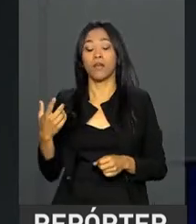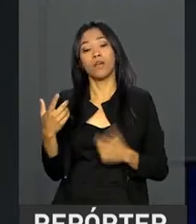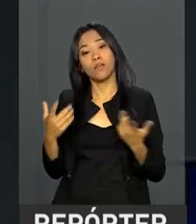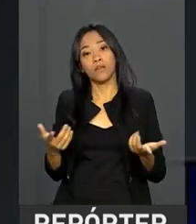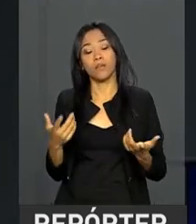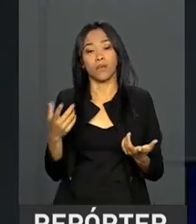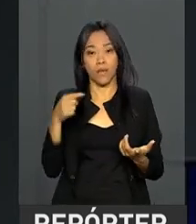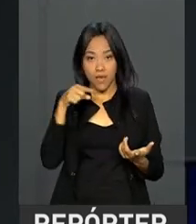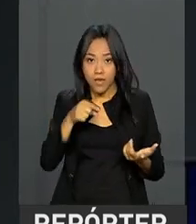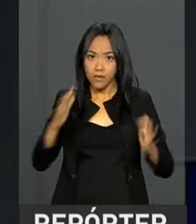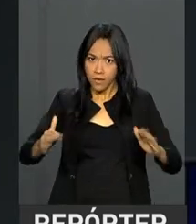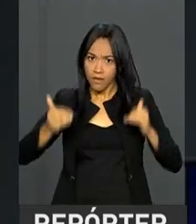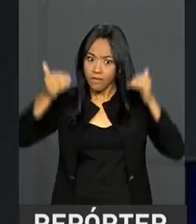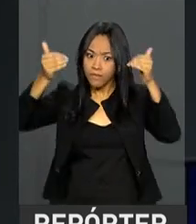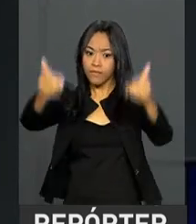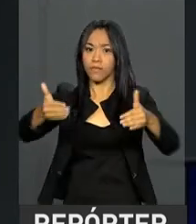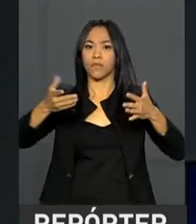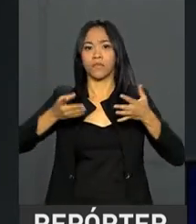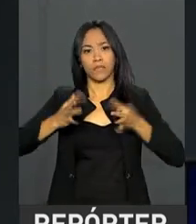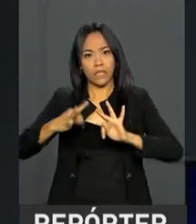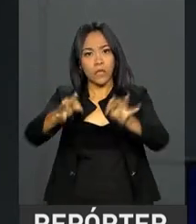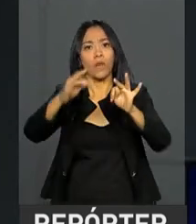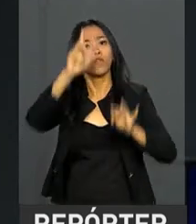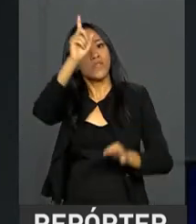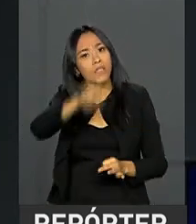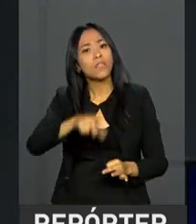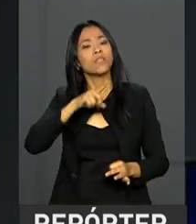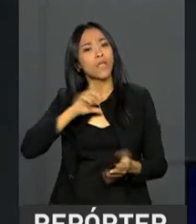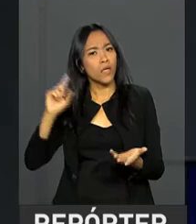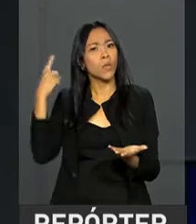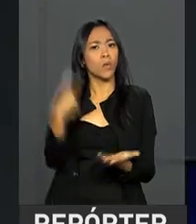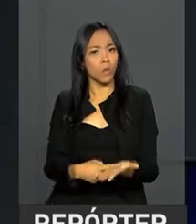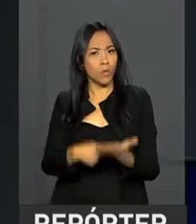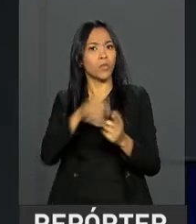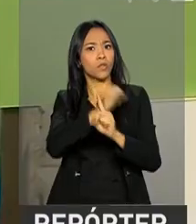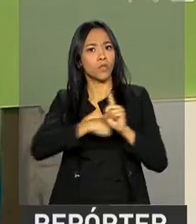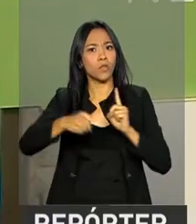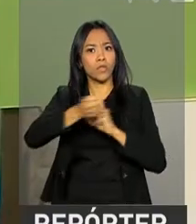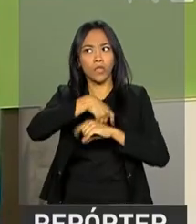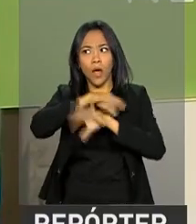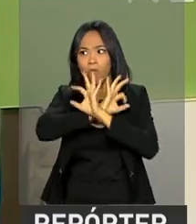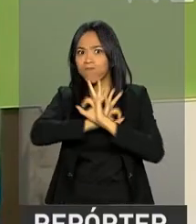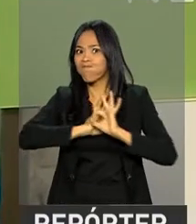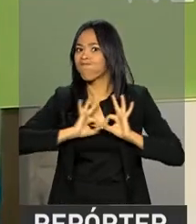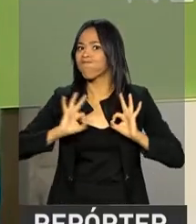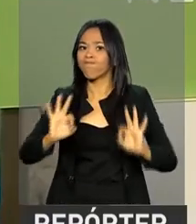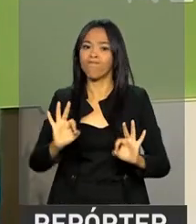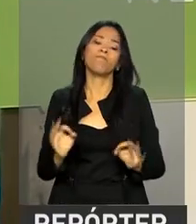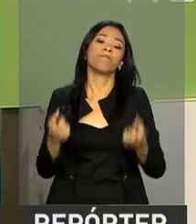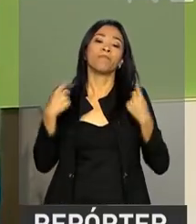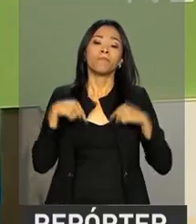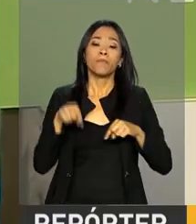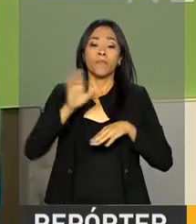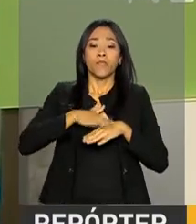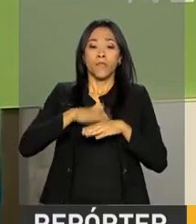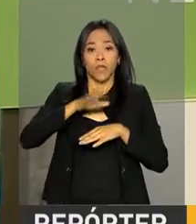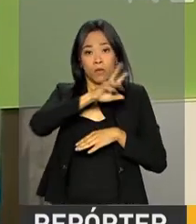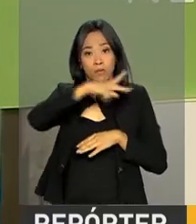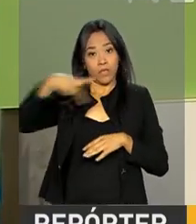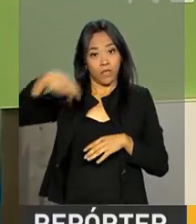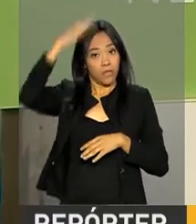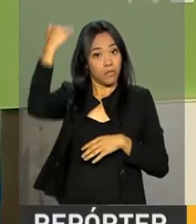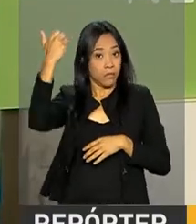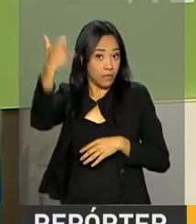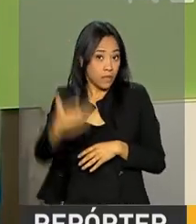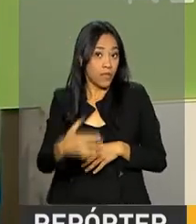este avanço tecnológico uma função social extraordinária segundo michel temer o governo trabalha para colocar